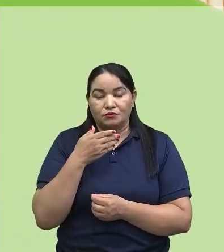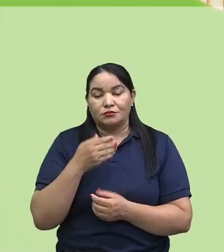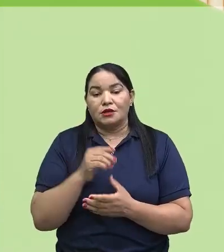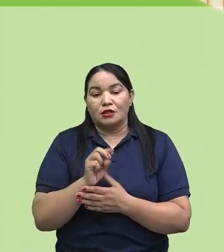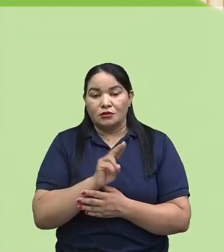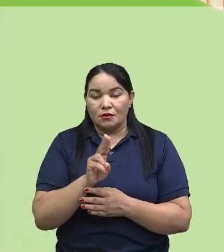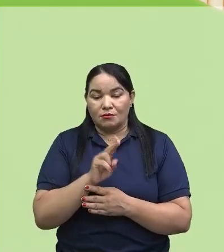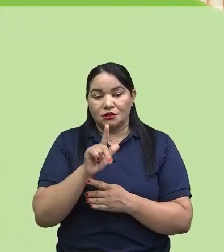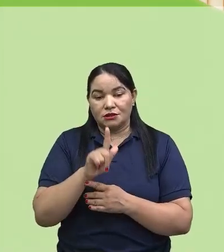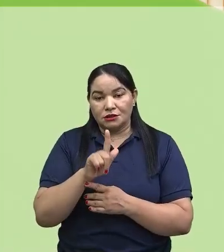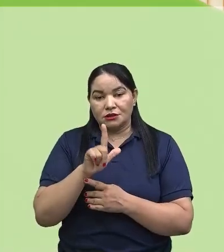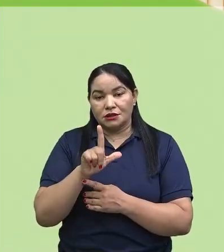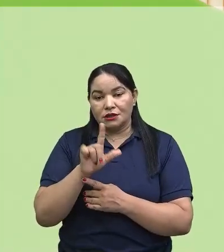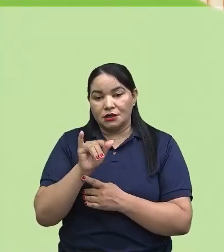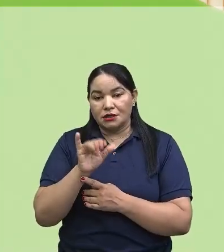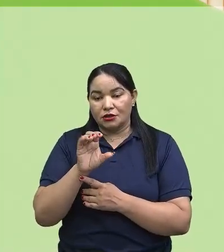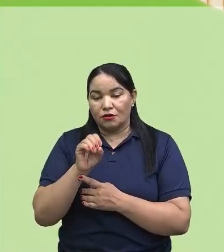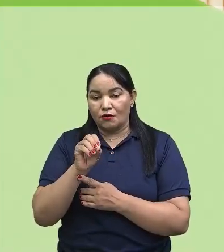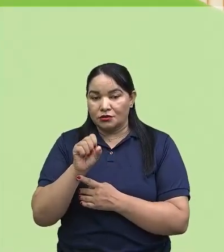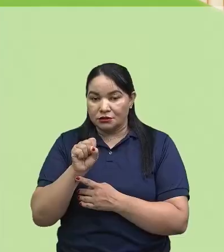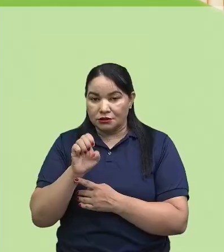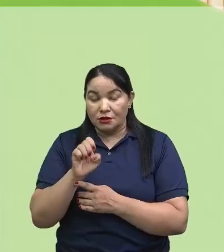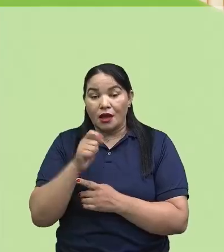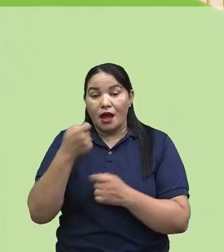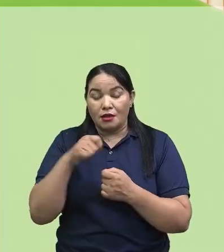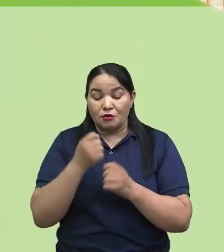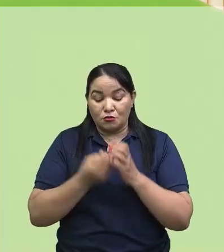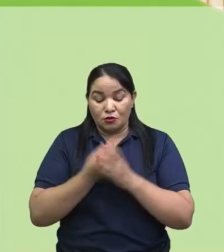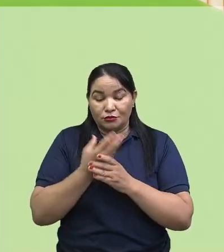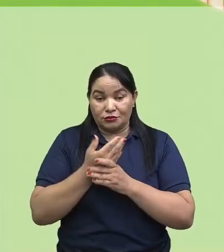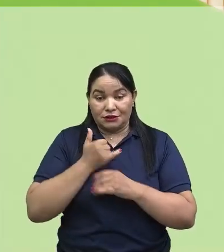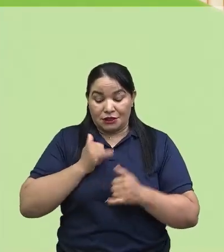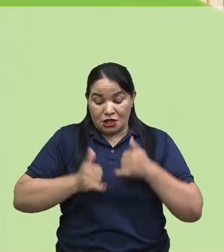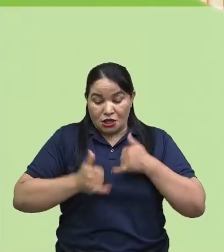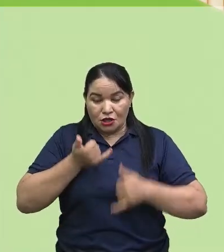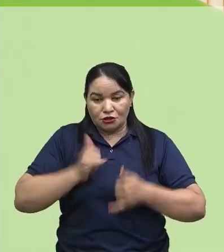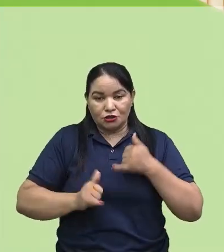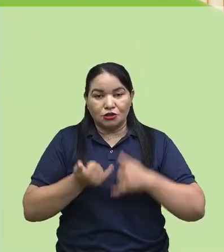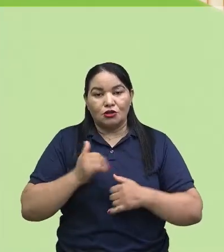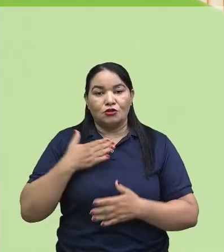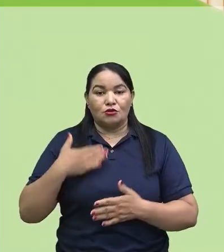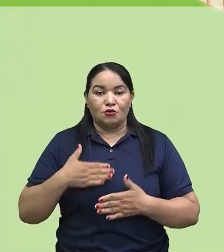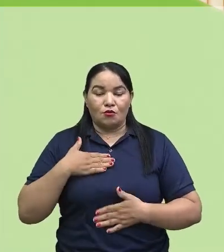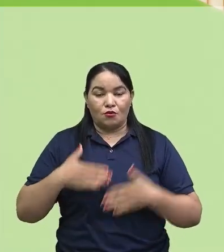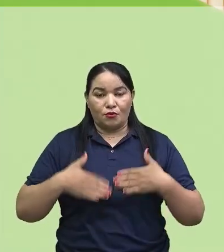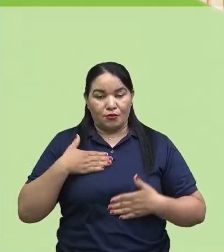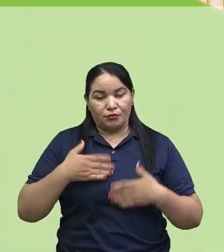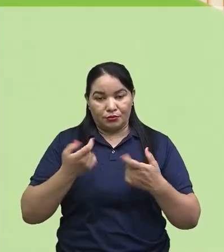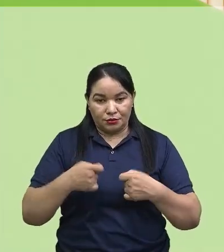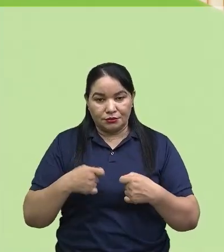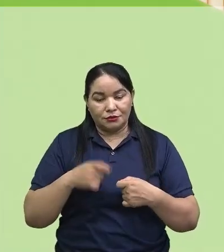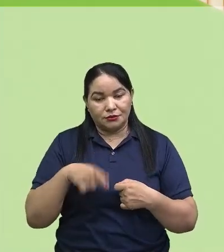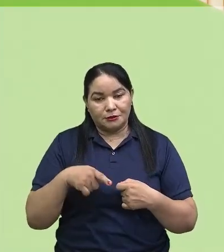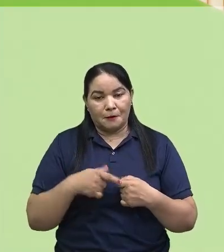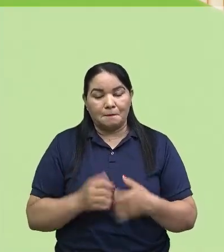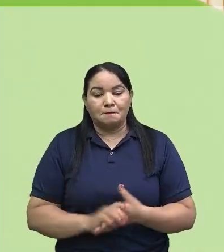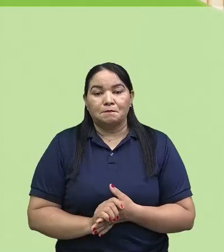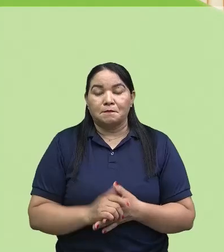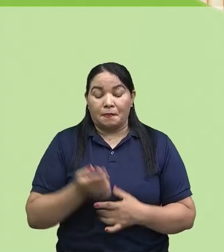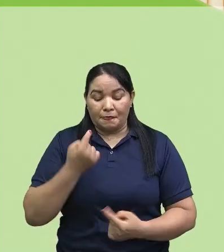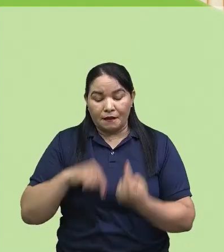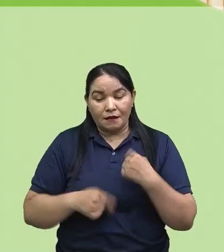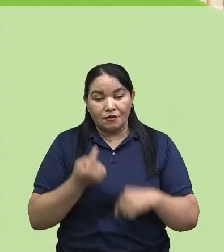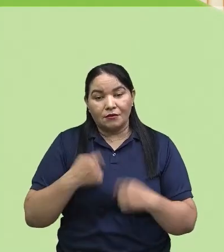importante? Porque ela produz a energia que a gente precisa. A energia ali para o nosso metabolismo, né? Para todas as funções do nosso